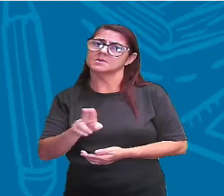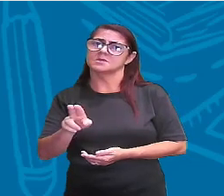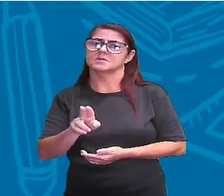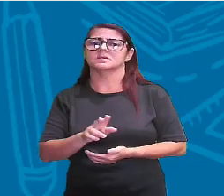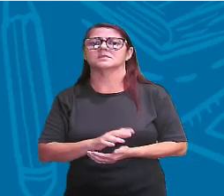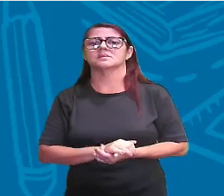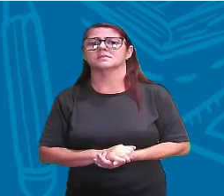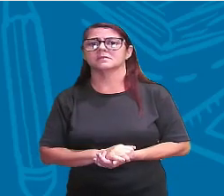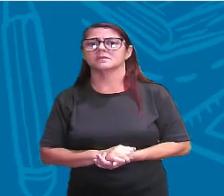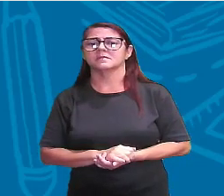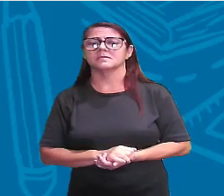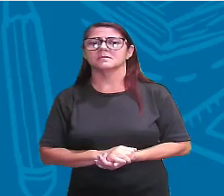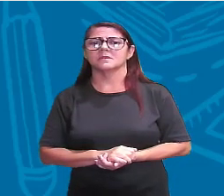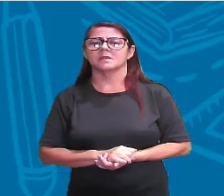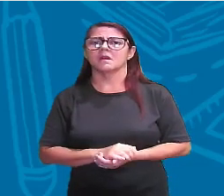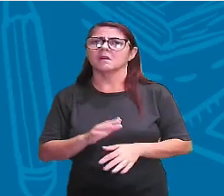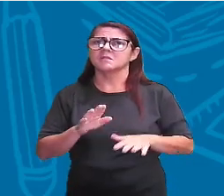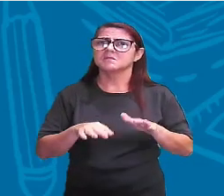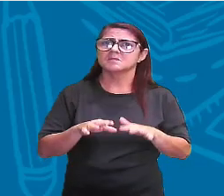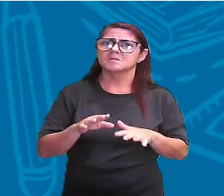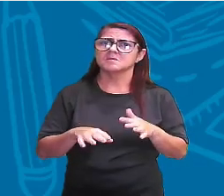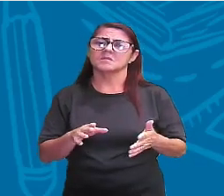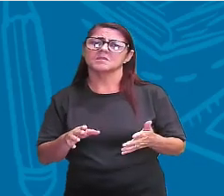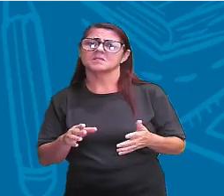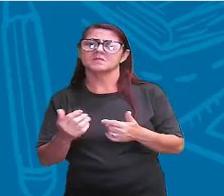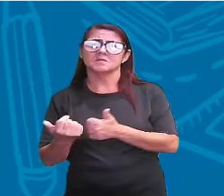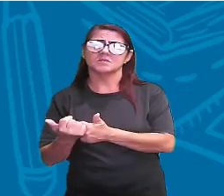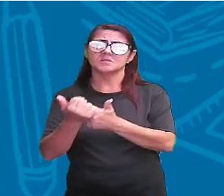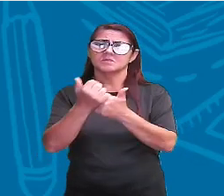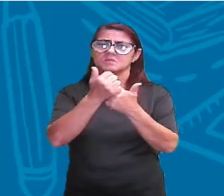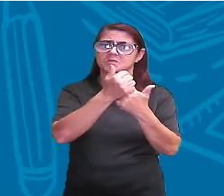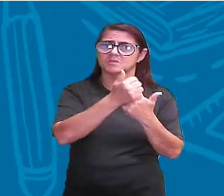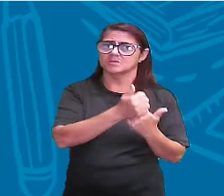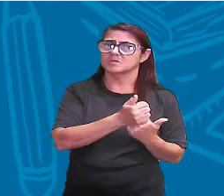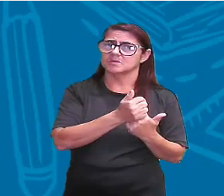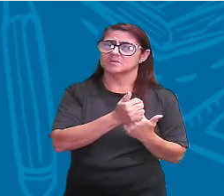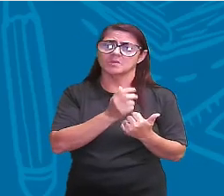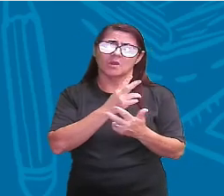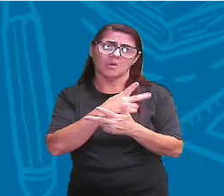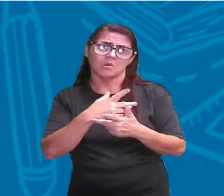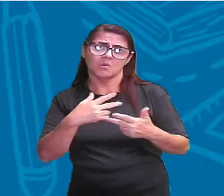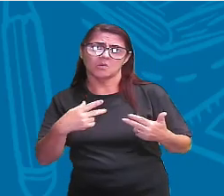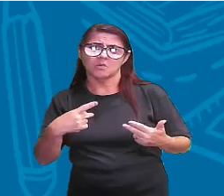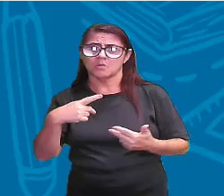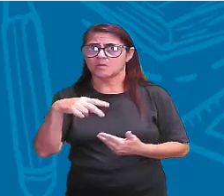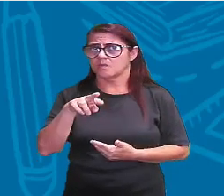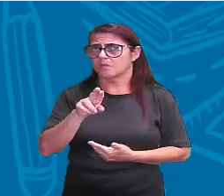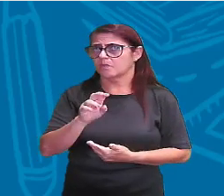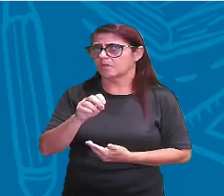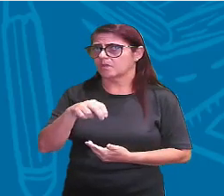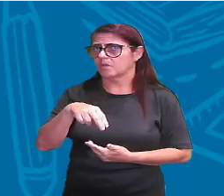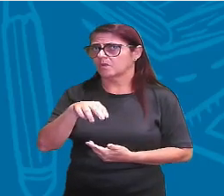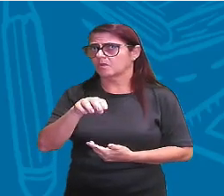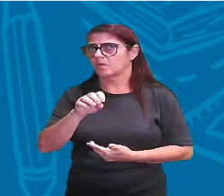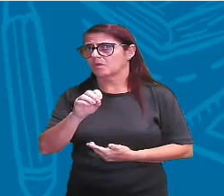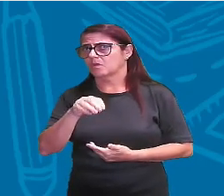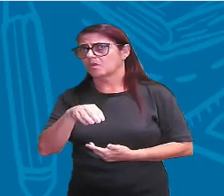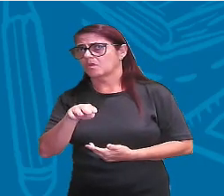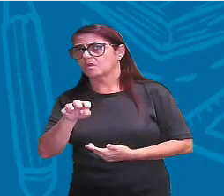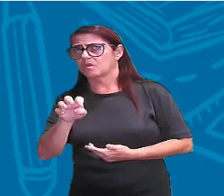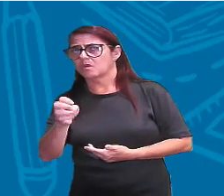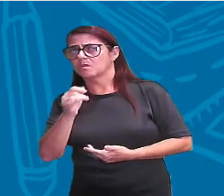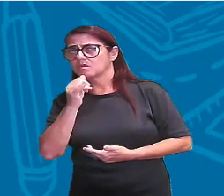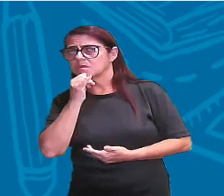one. Ele, na maioria das vezes, o one ele vem substituindo algum pronome. Então, fica bem ligadinho. Observa aí